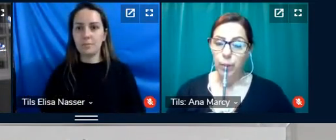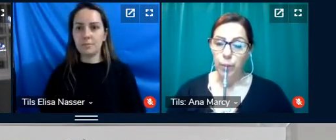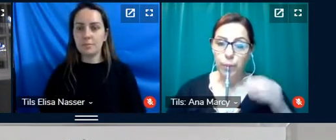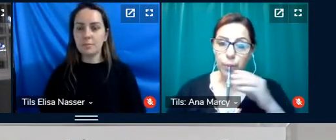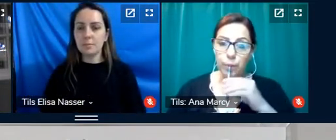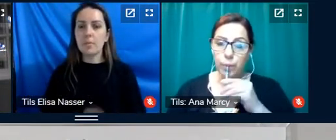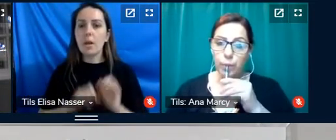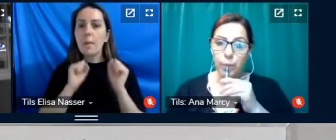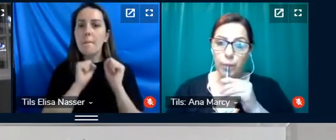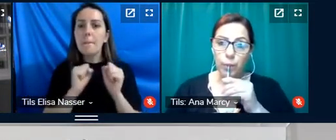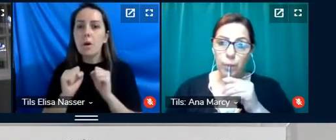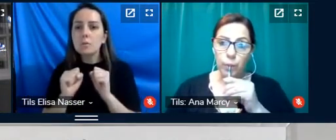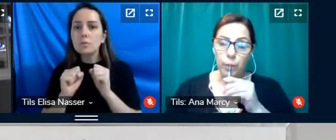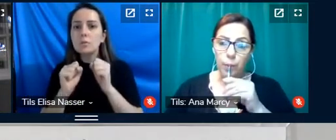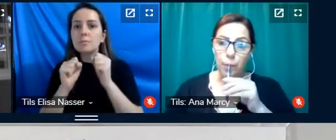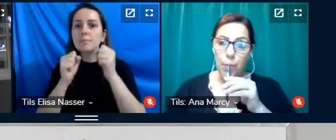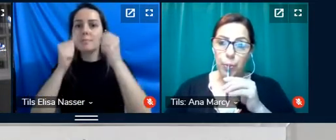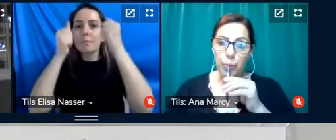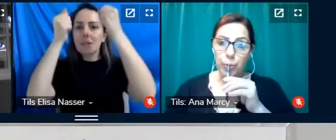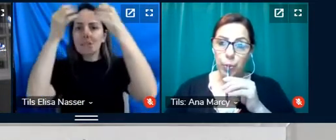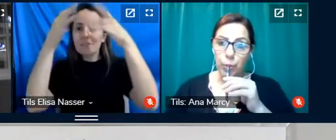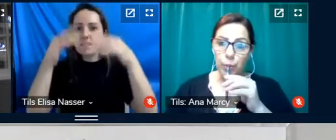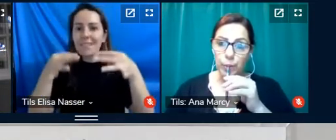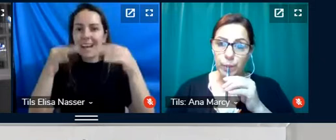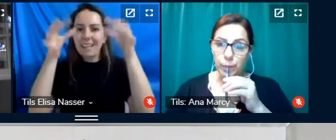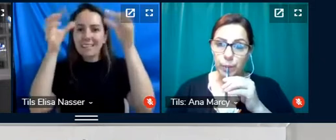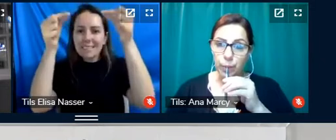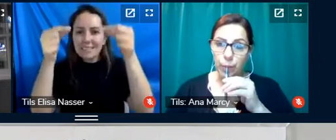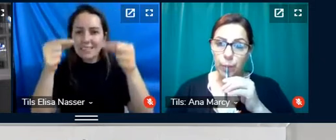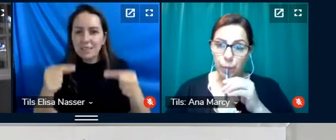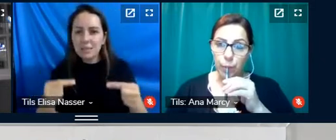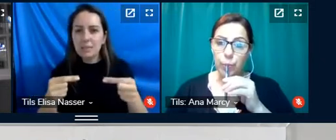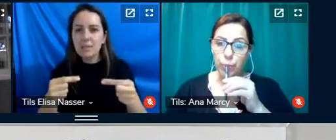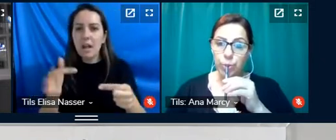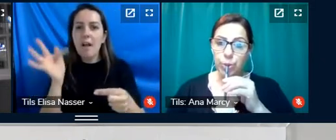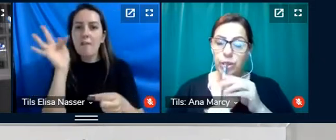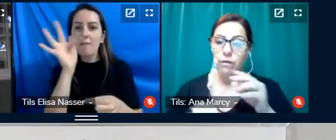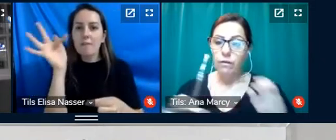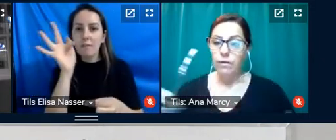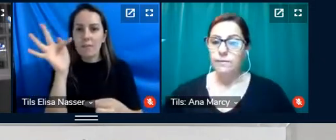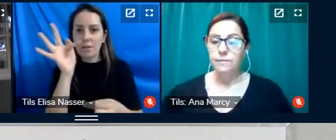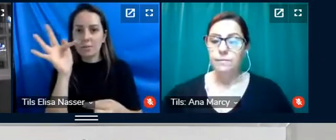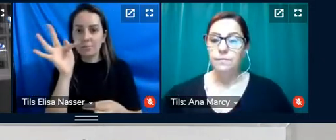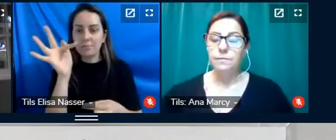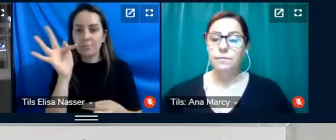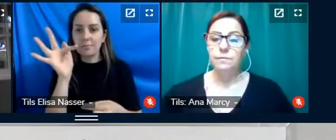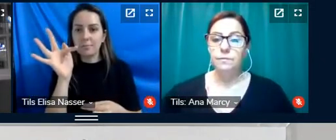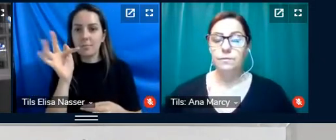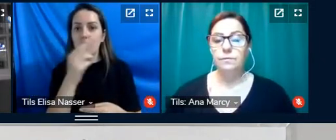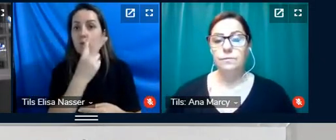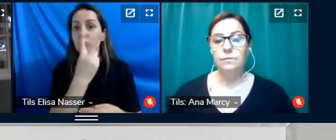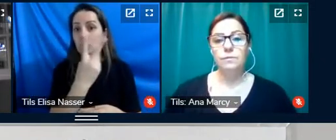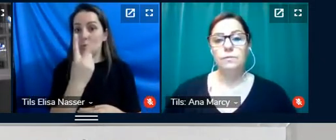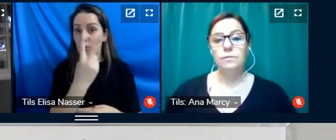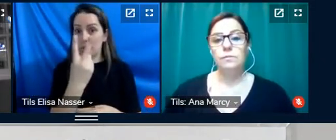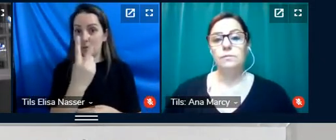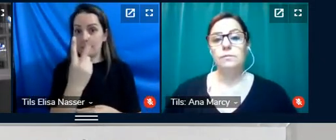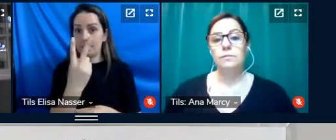Eu posso decompor essa força F em outras duas, que eu vou chamar, por exemplo, de